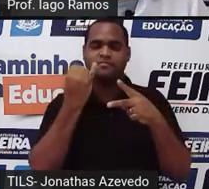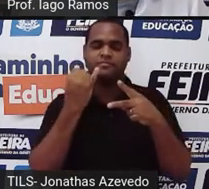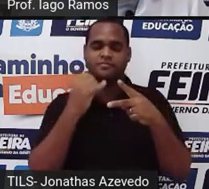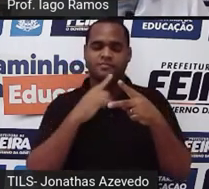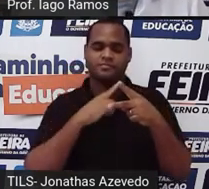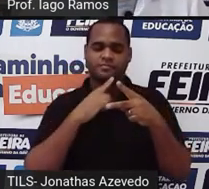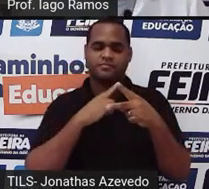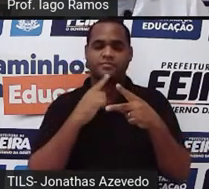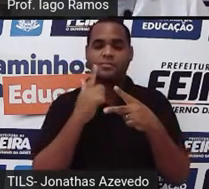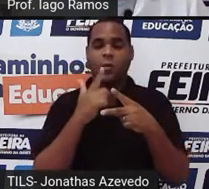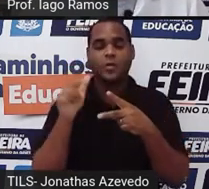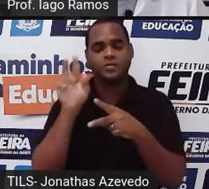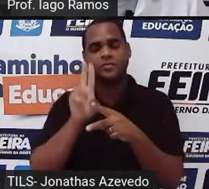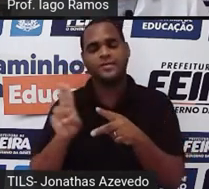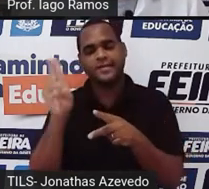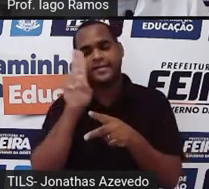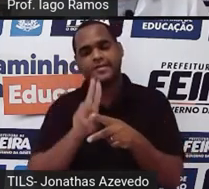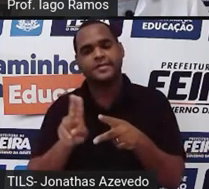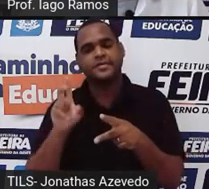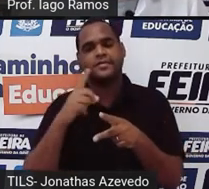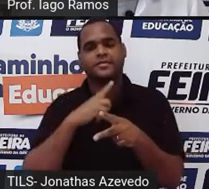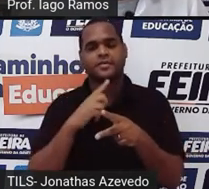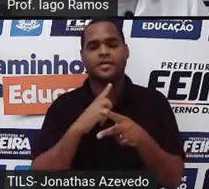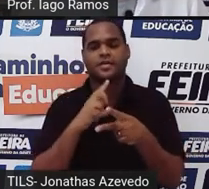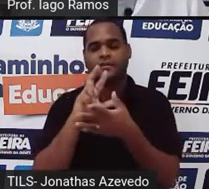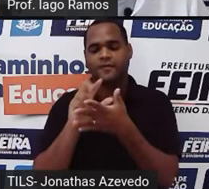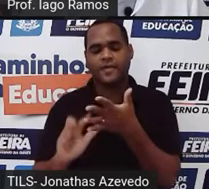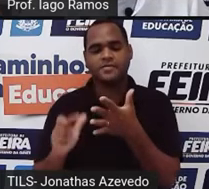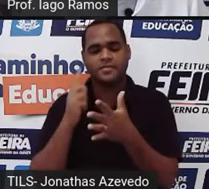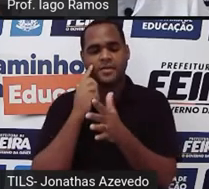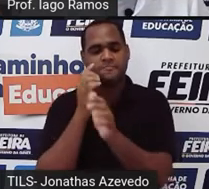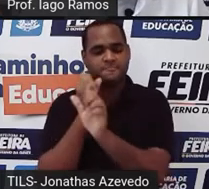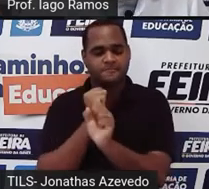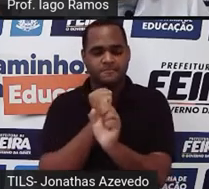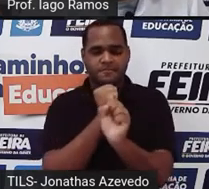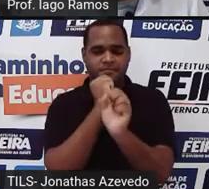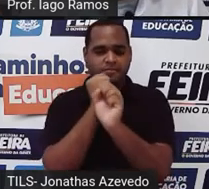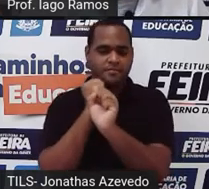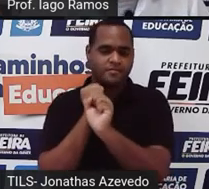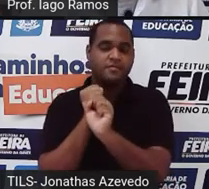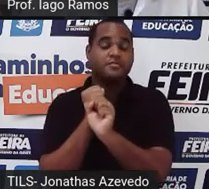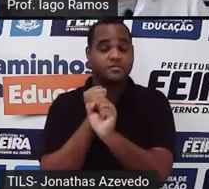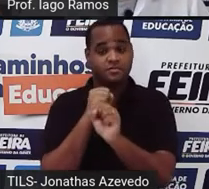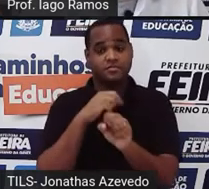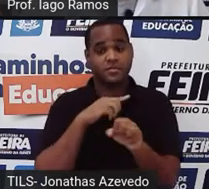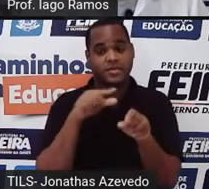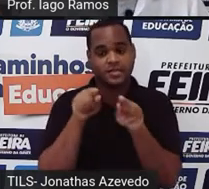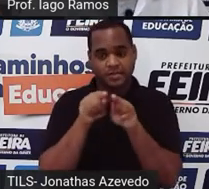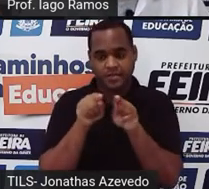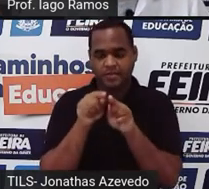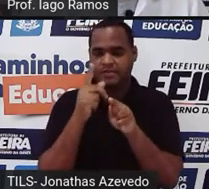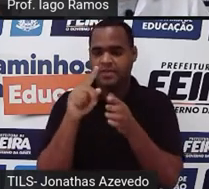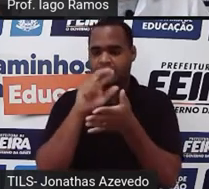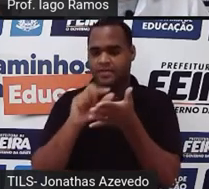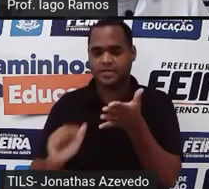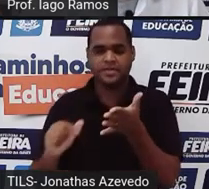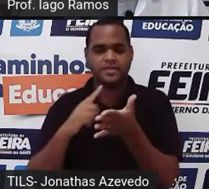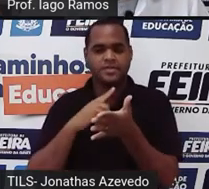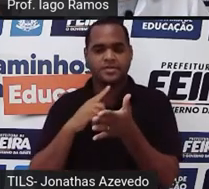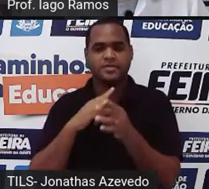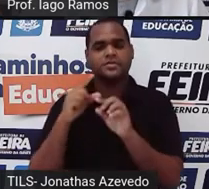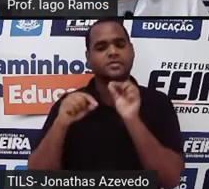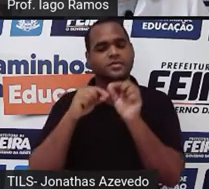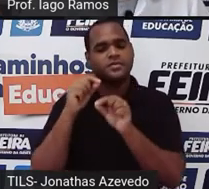e úteis, quando a gente fala de fazer cálculos de expressões e nessas expressões a potência